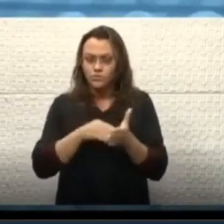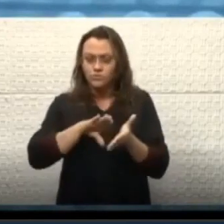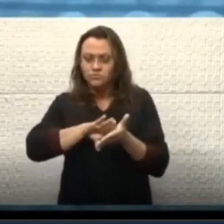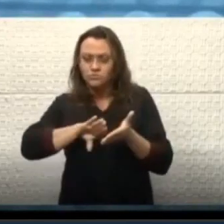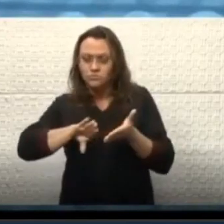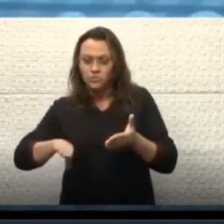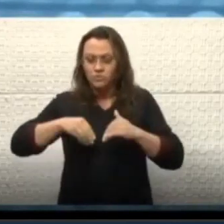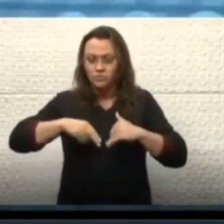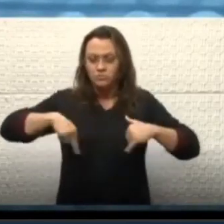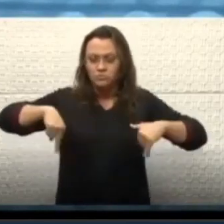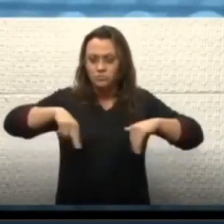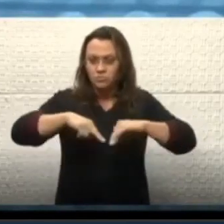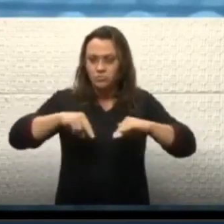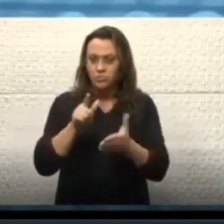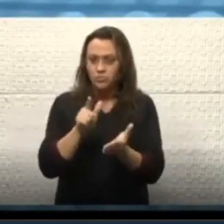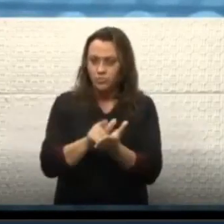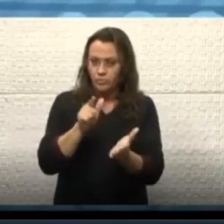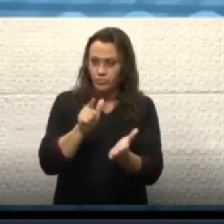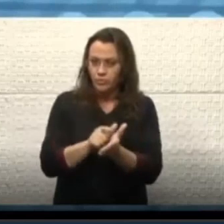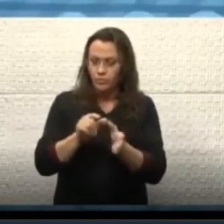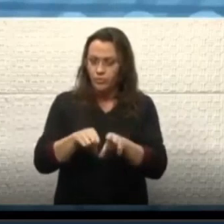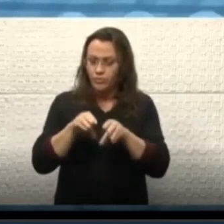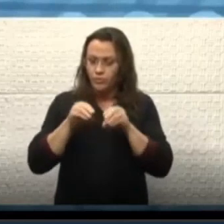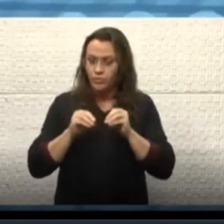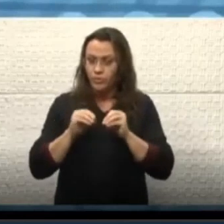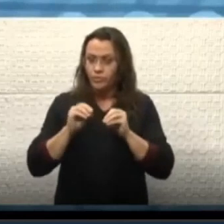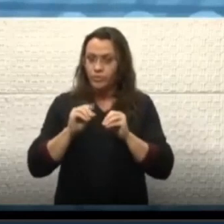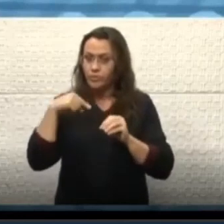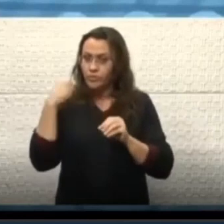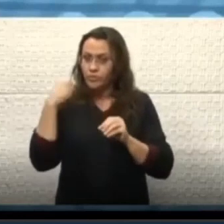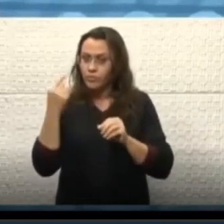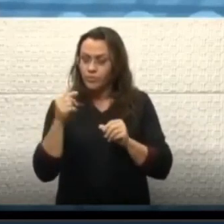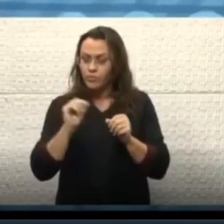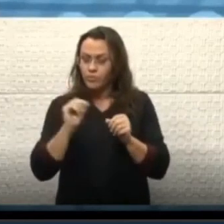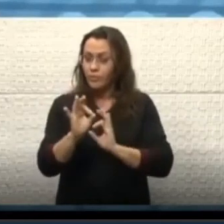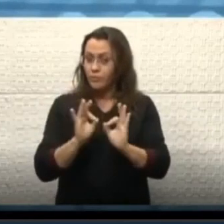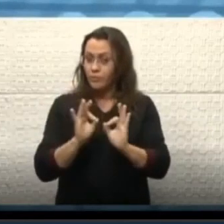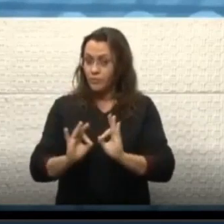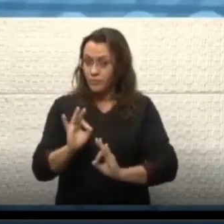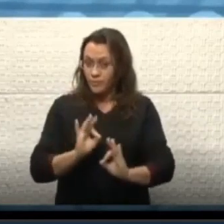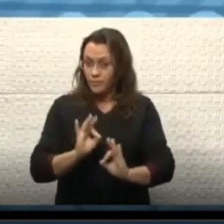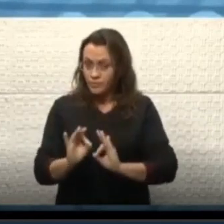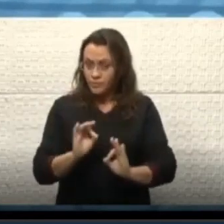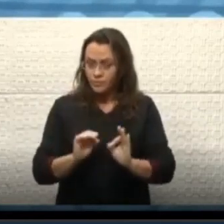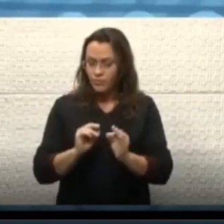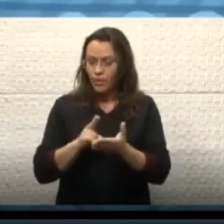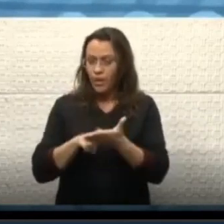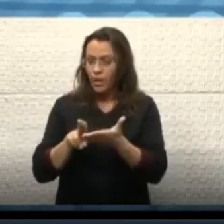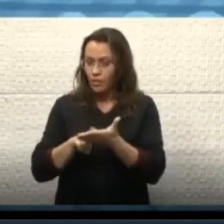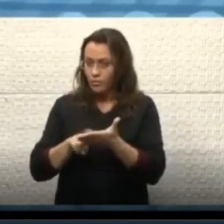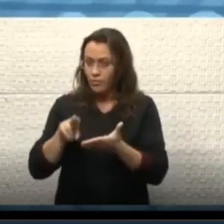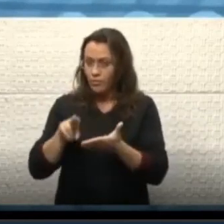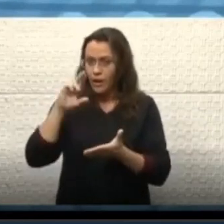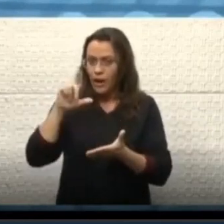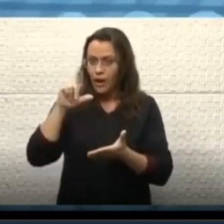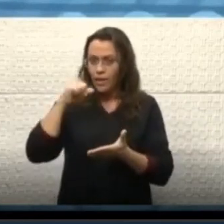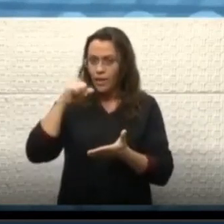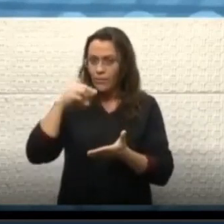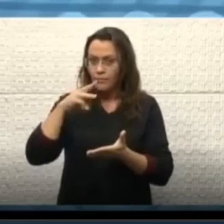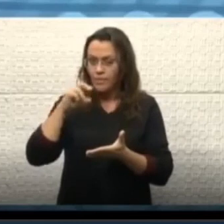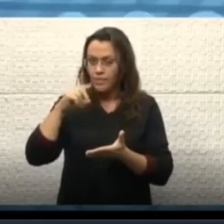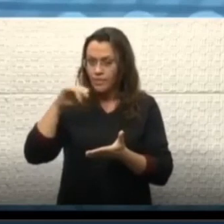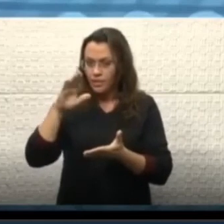material que nós utilizamos como amostra, foi polido, agora nós vamos passar para a preparação das lâminas. Como assim? Nós vamos